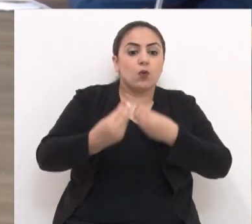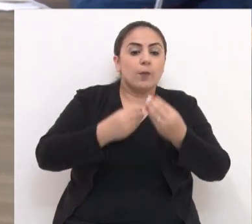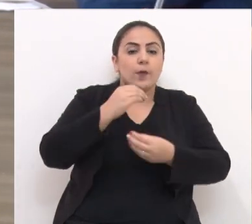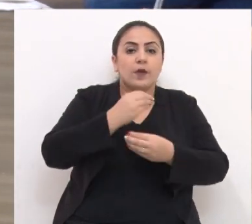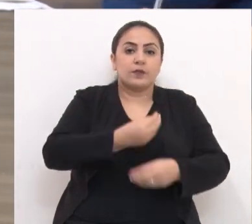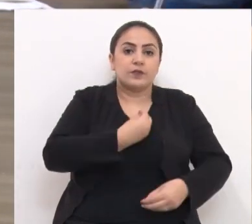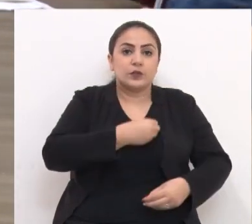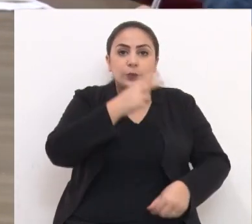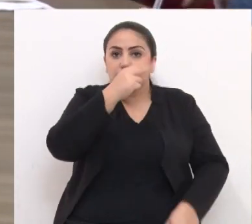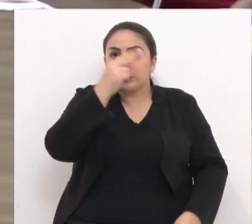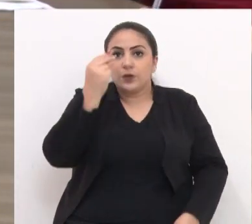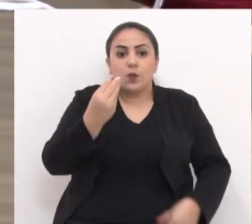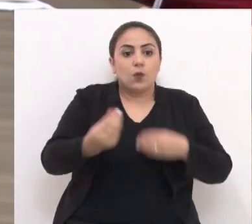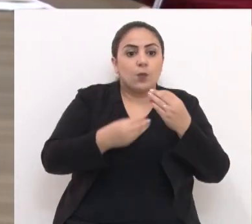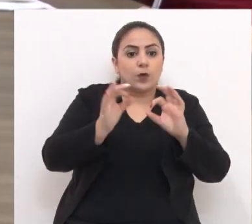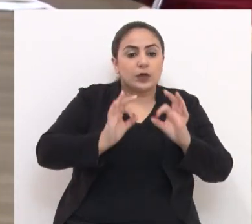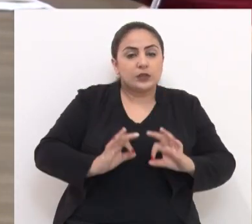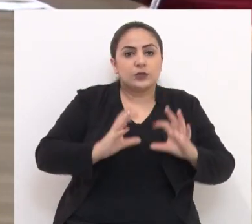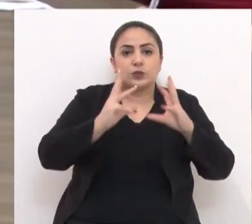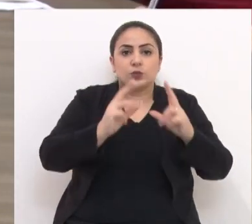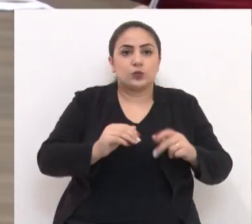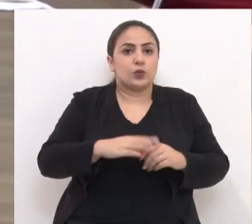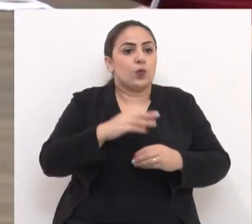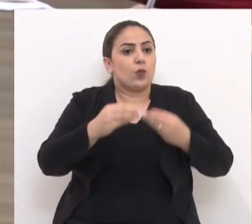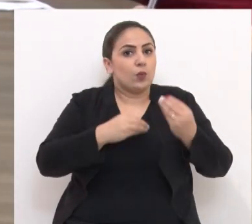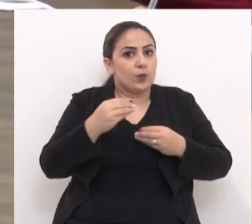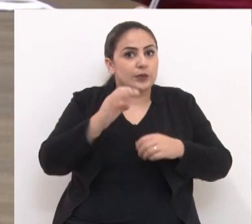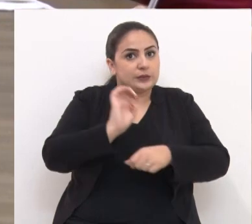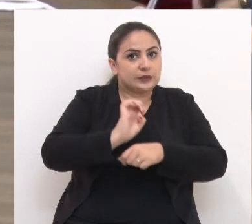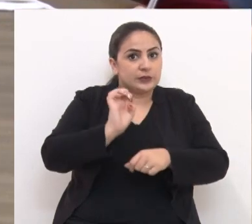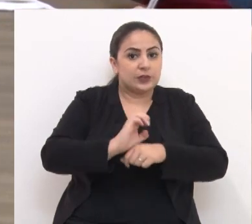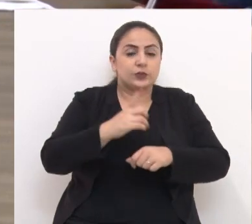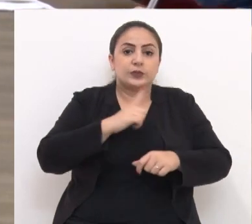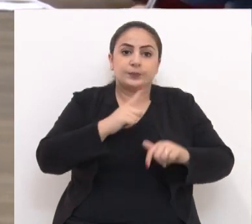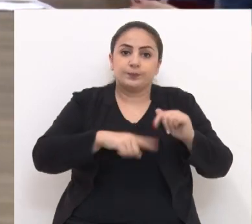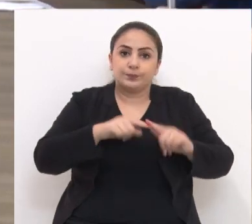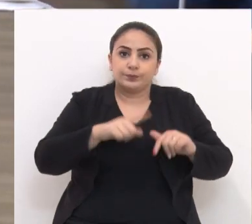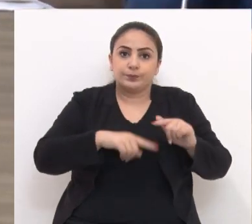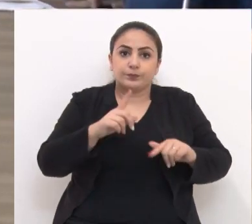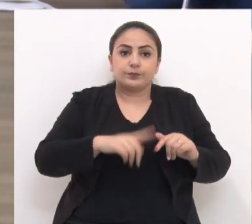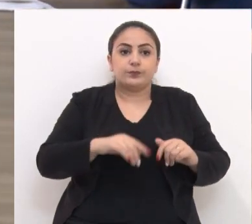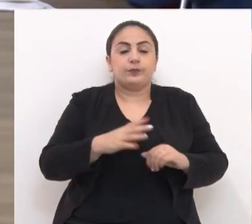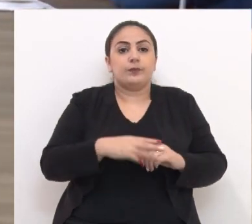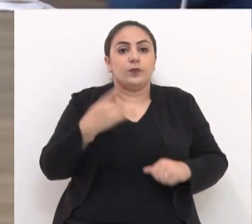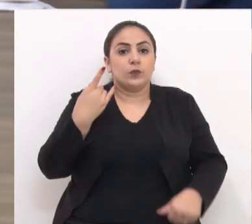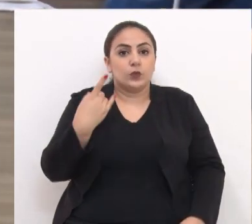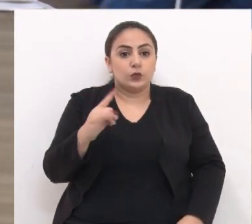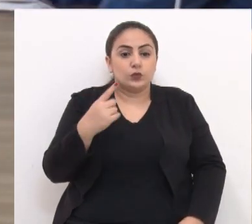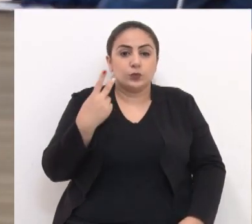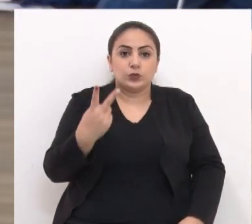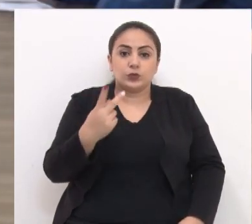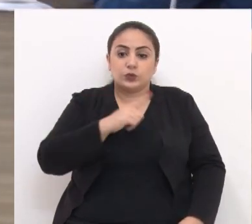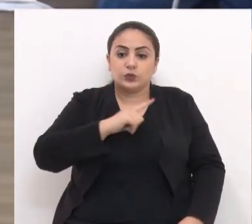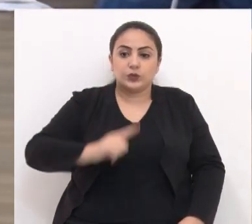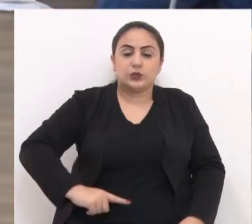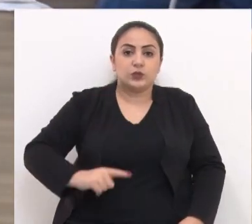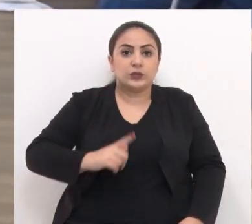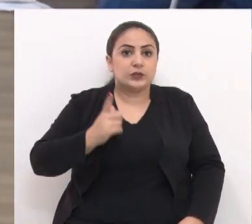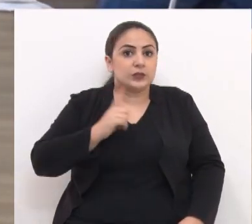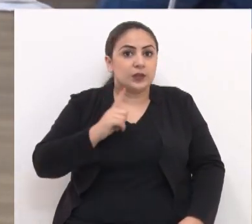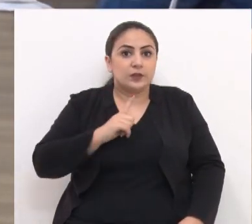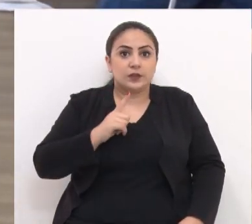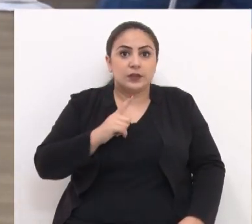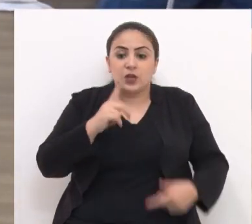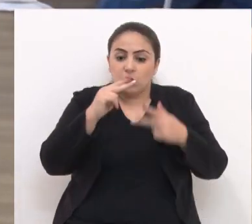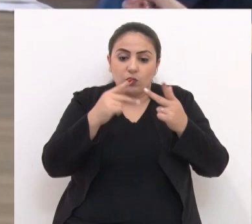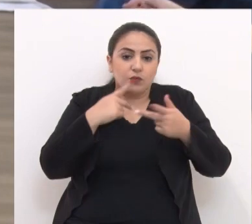como é que é a vida do município, como é que se reorganiza fiscalmente, como é que o Estado tem ferramentas. Os últimos 2 governadores